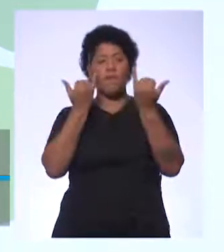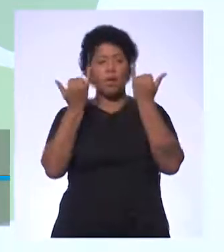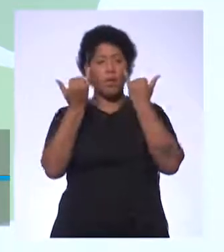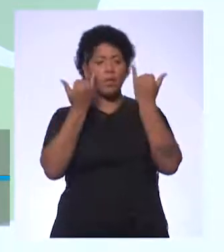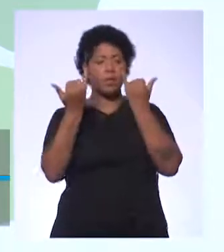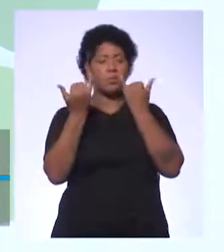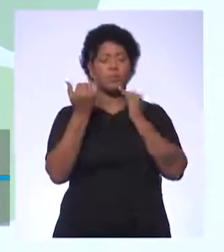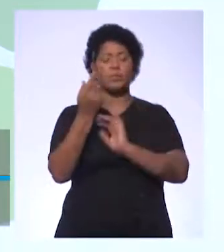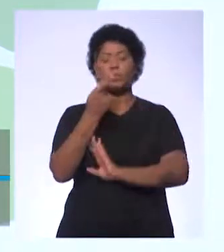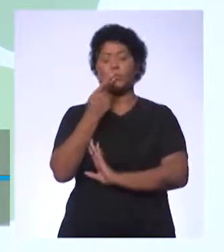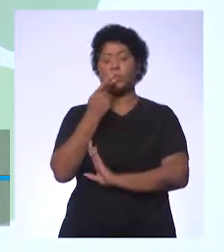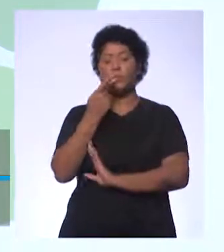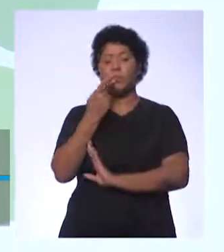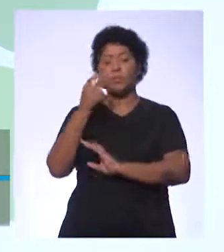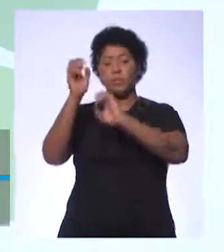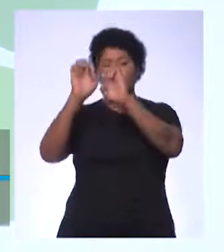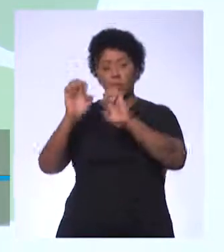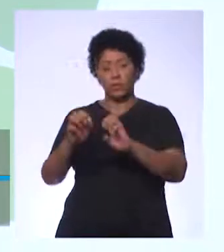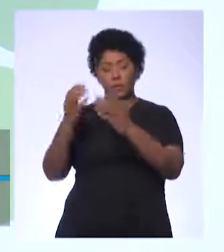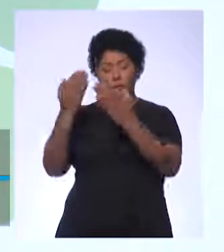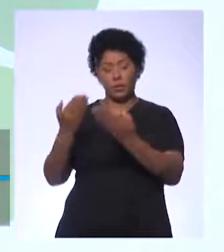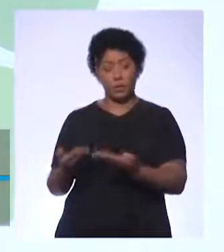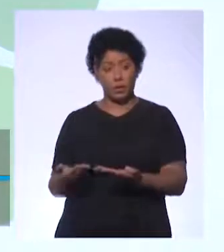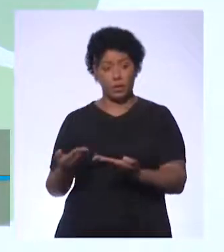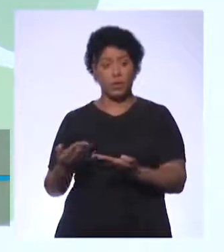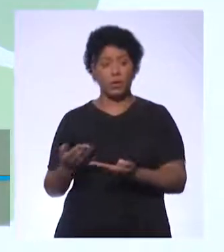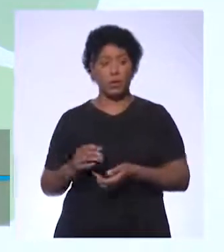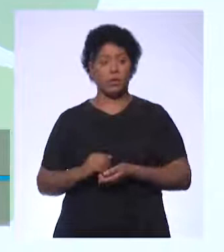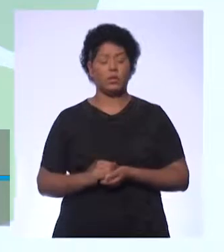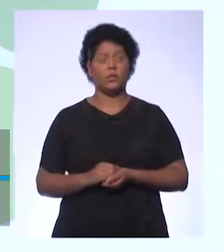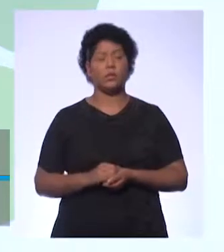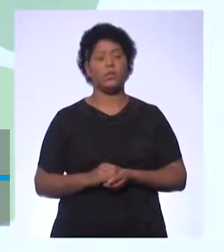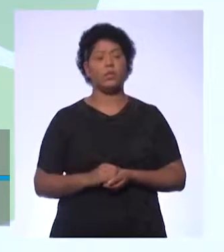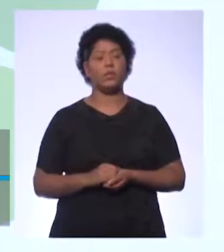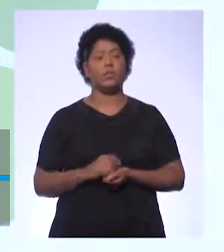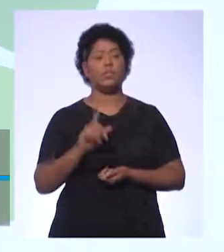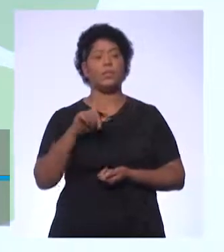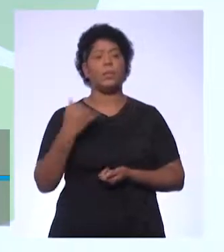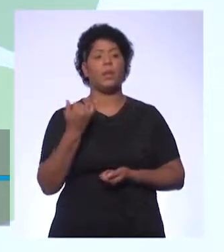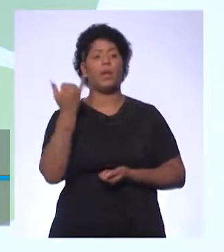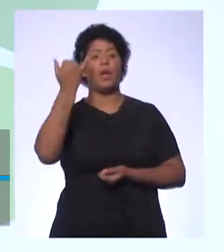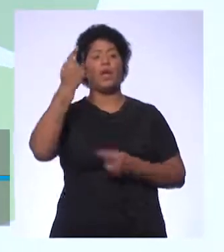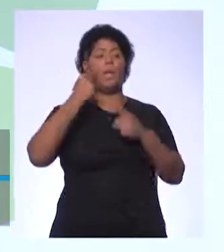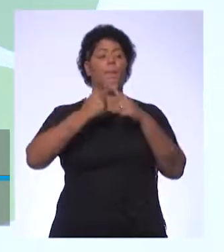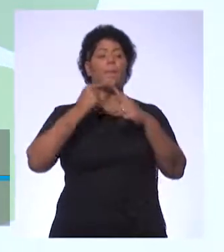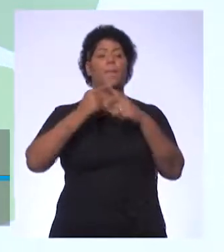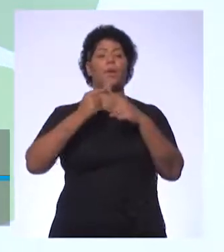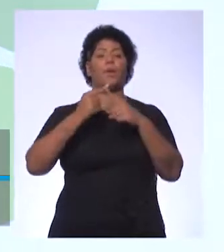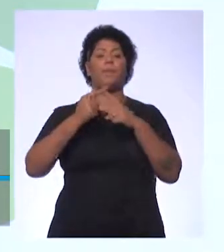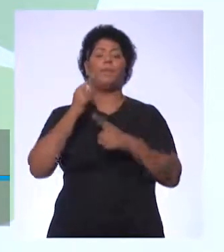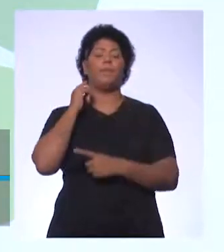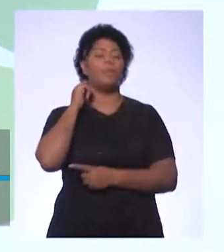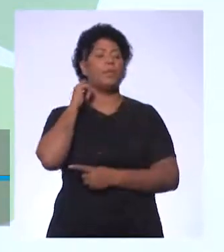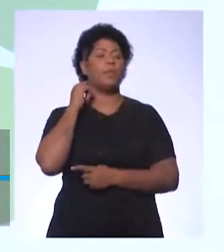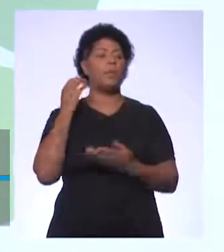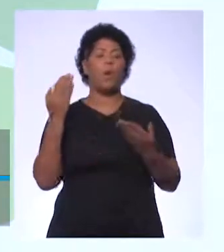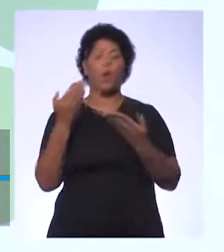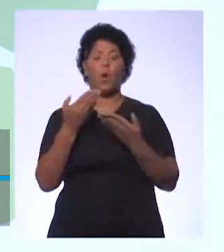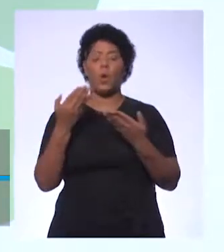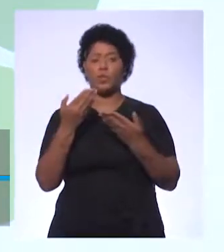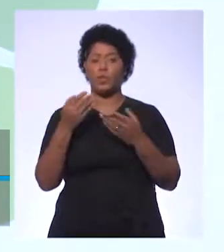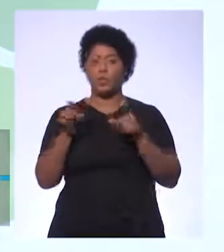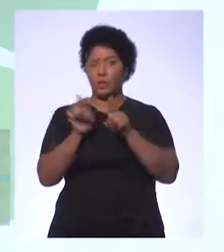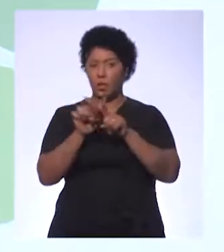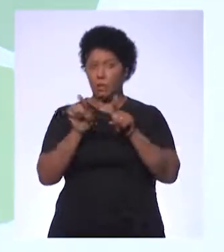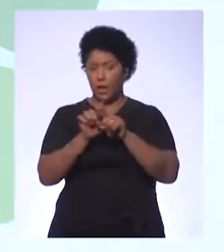Falando sobre a obra de Miguel de Cervantes, toda a exposição, eu achei interessante porque, numa aula que teve hoje também aqui no 6º ano, a gente